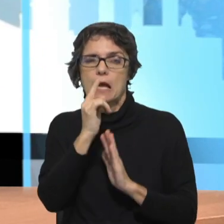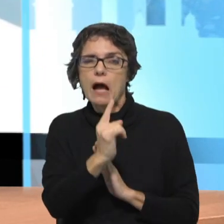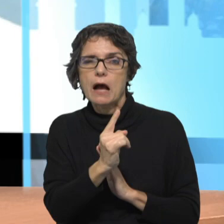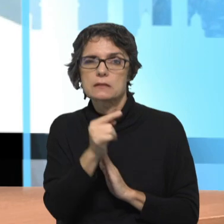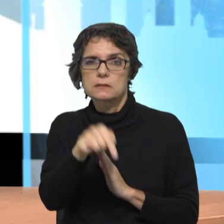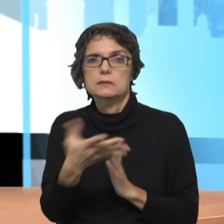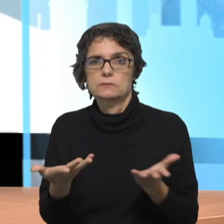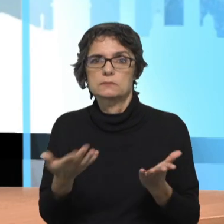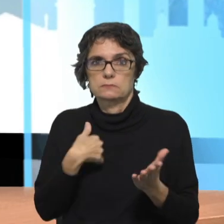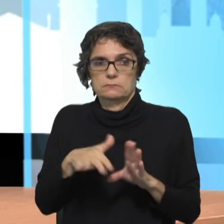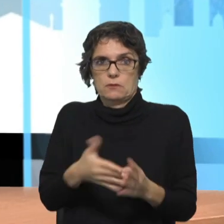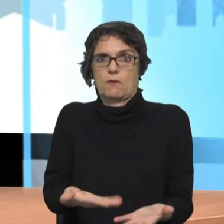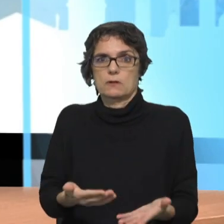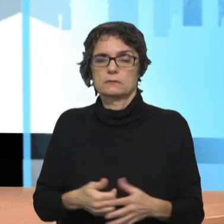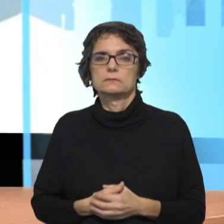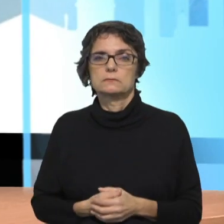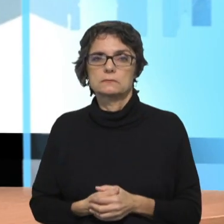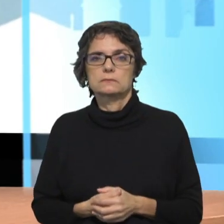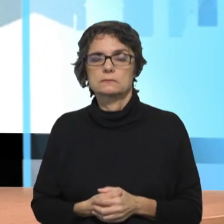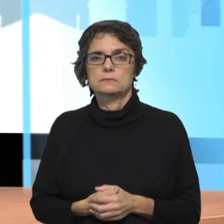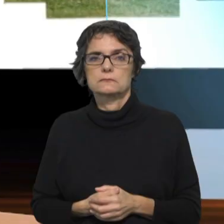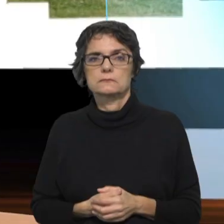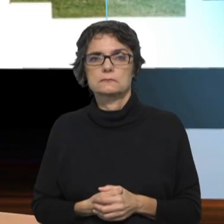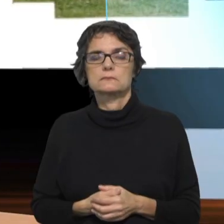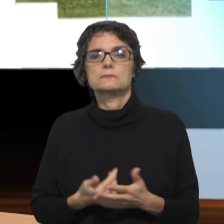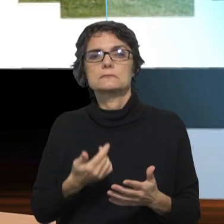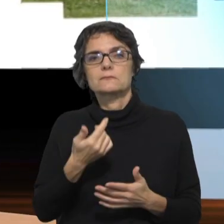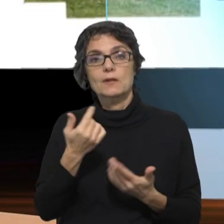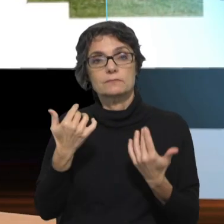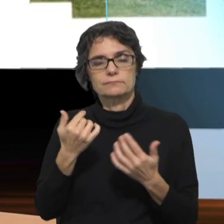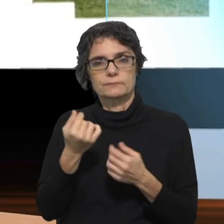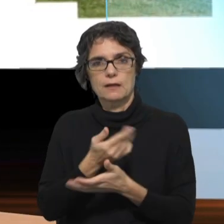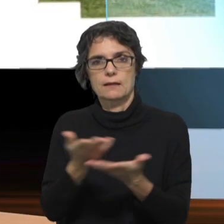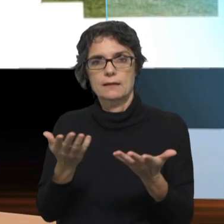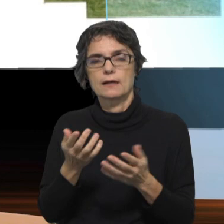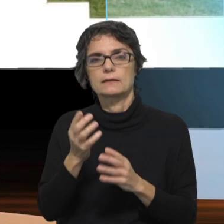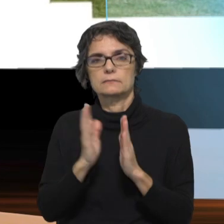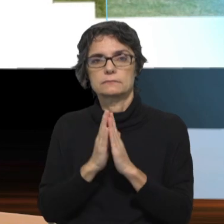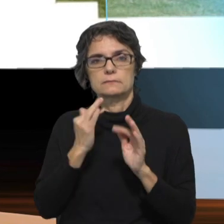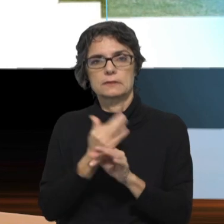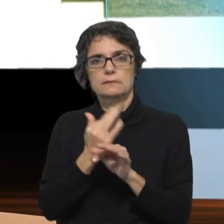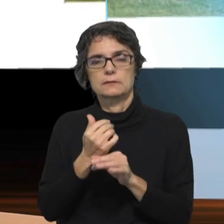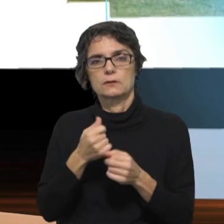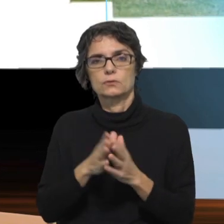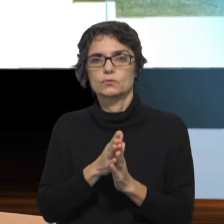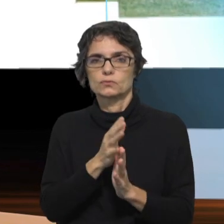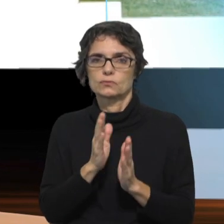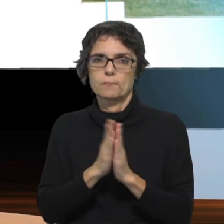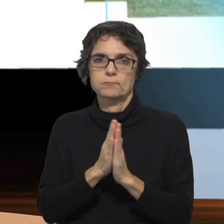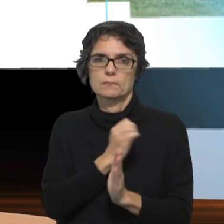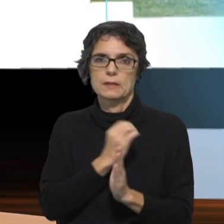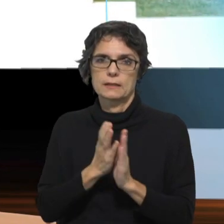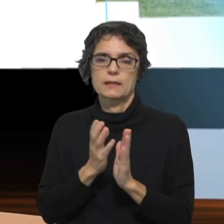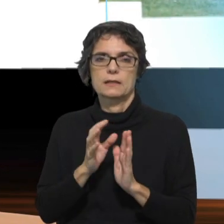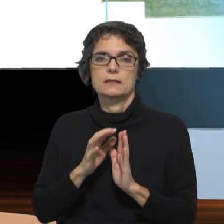é que irá participar. Passar essa informação para as celebrações que acontecem no âmbito da paróquia e das famílias. E